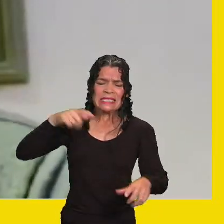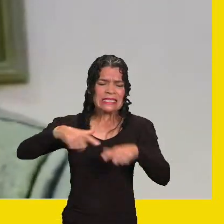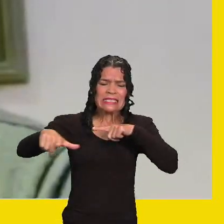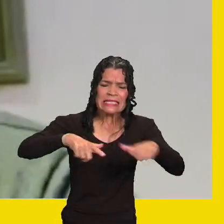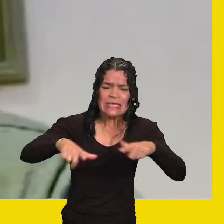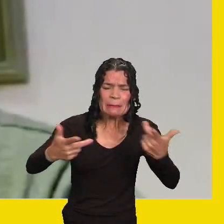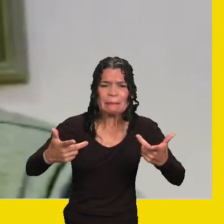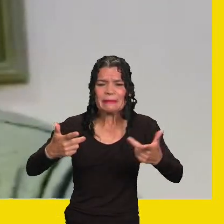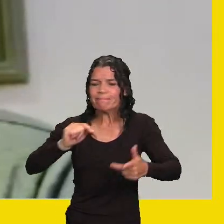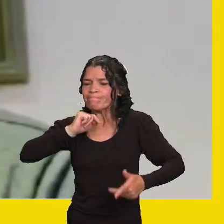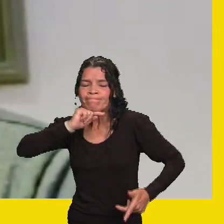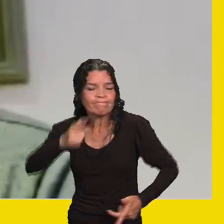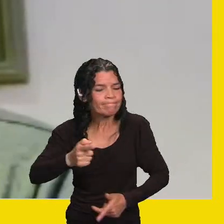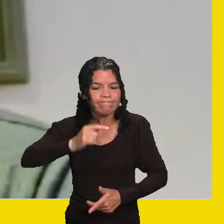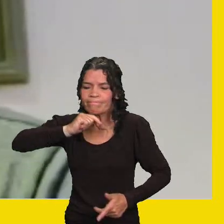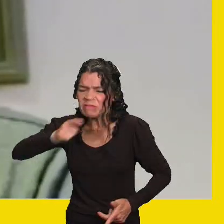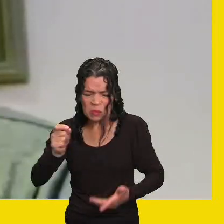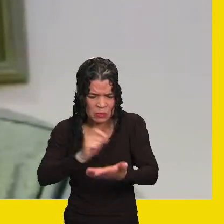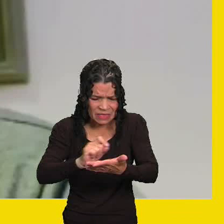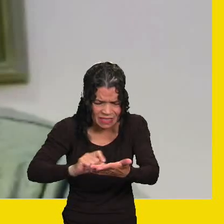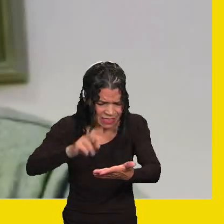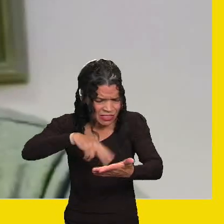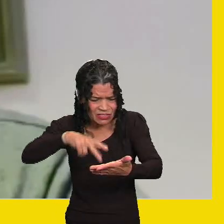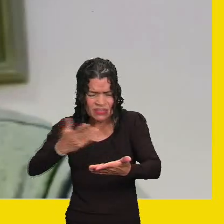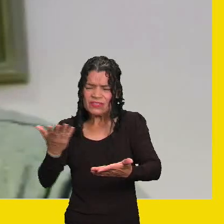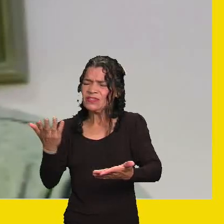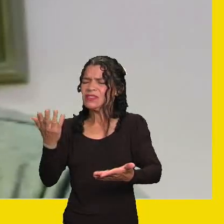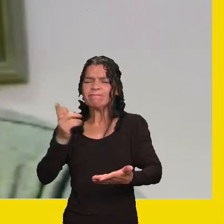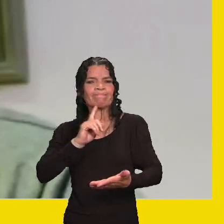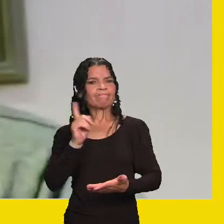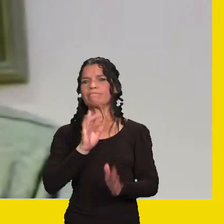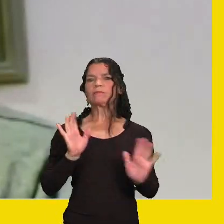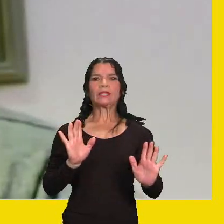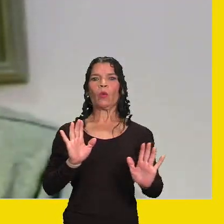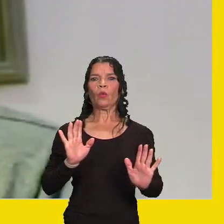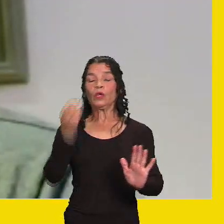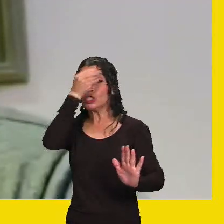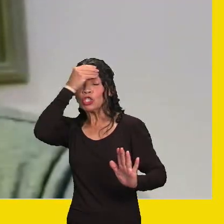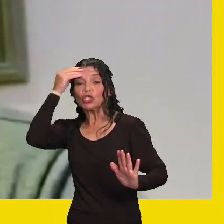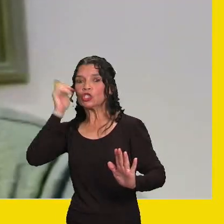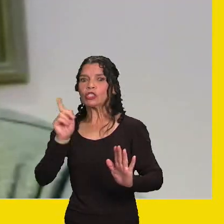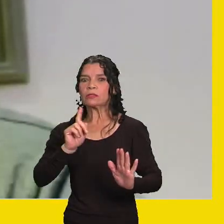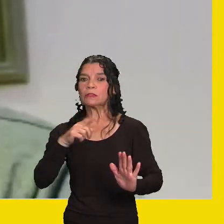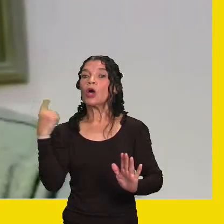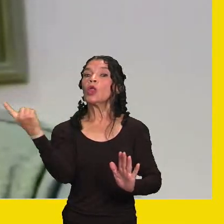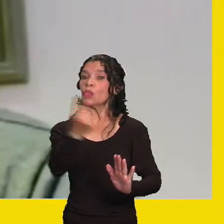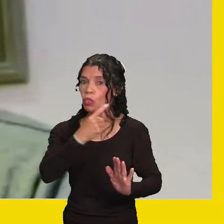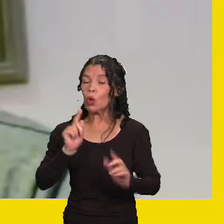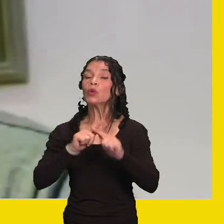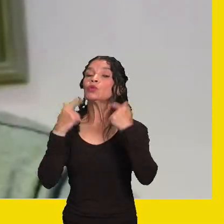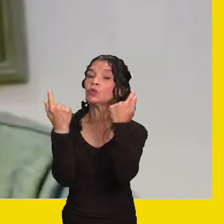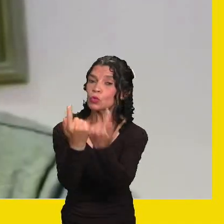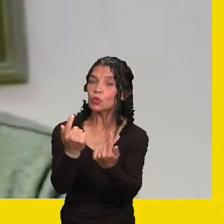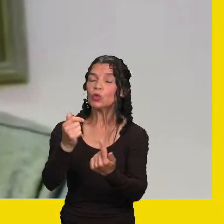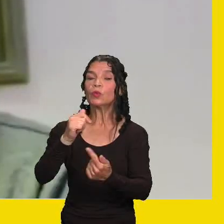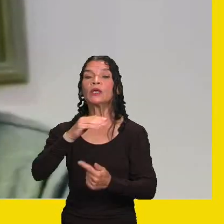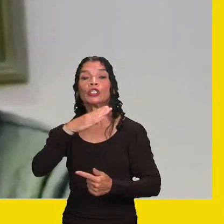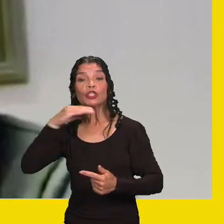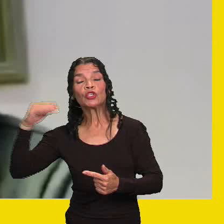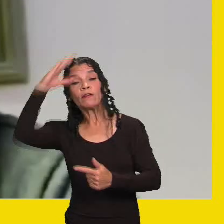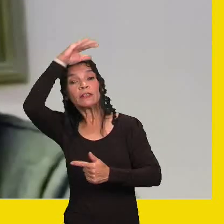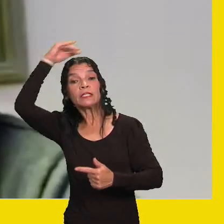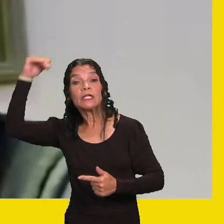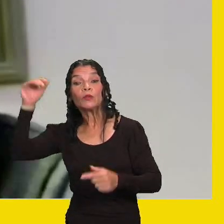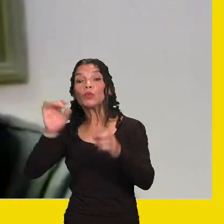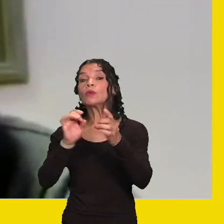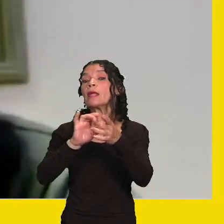e não consegue ainda ler e escrever. Sim, é por isso que nós estamos com as turmas de educação de jovens e adultos abertas, para que